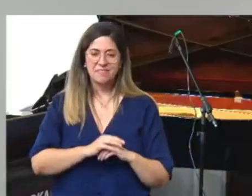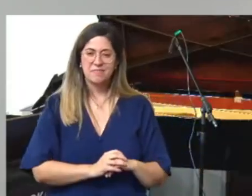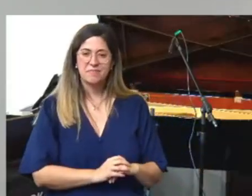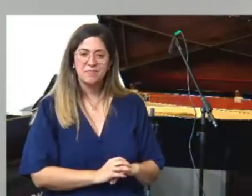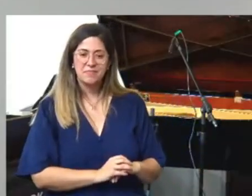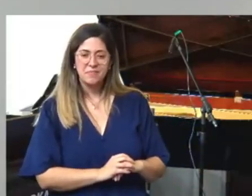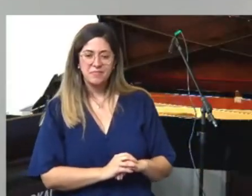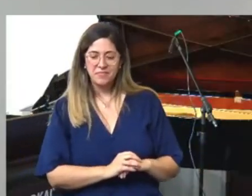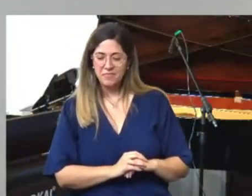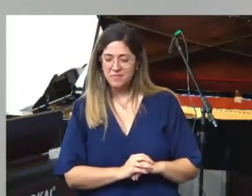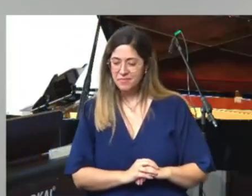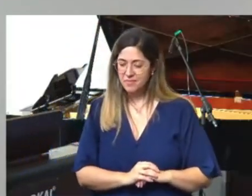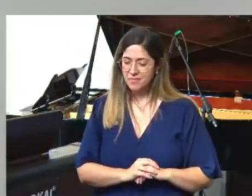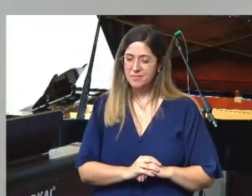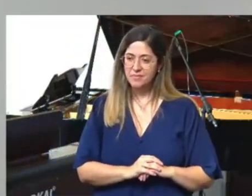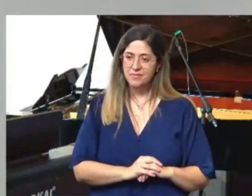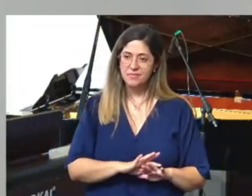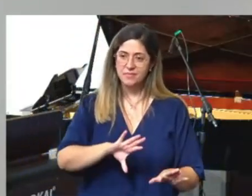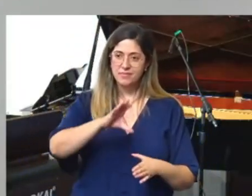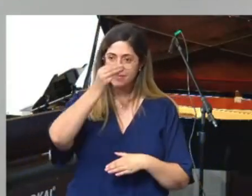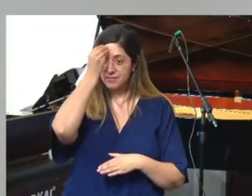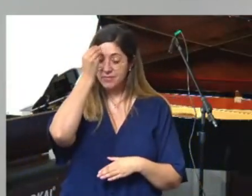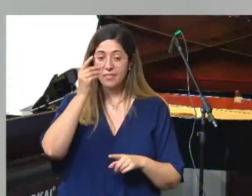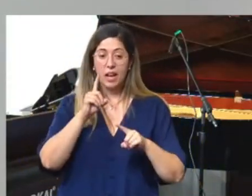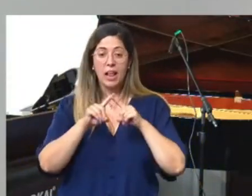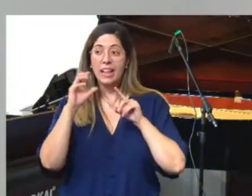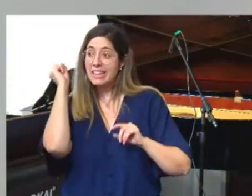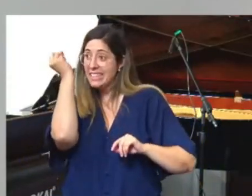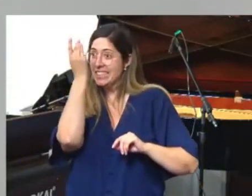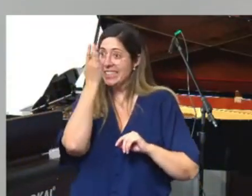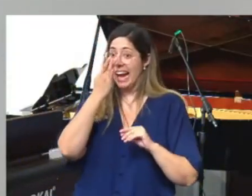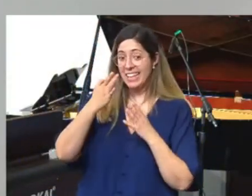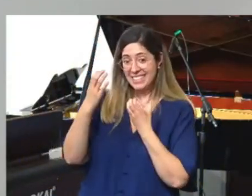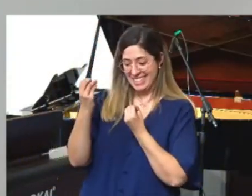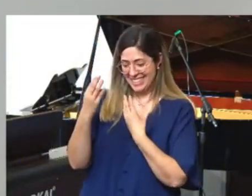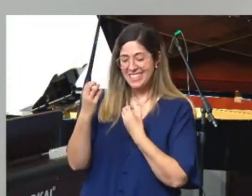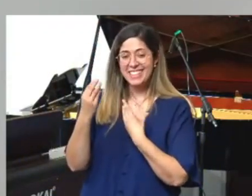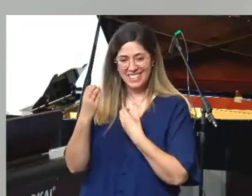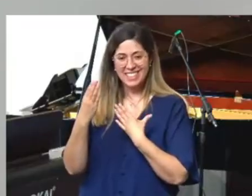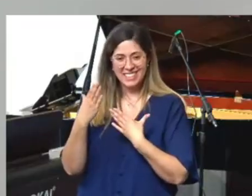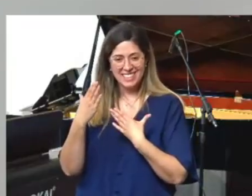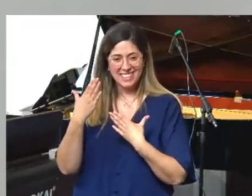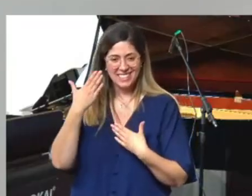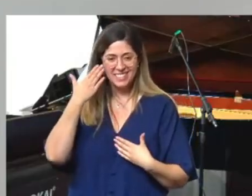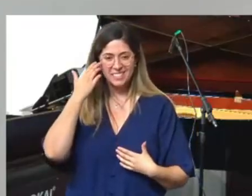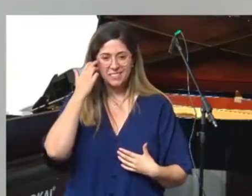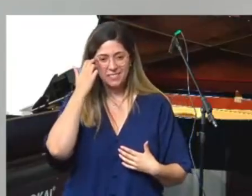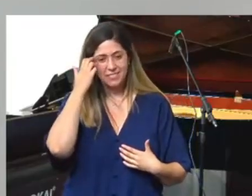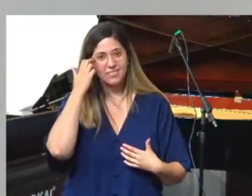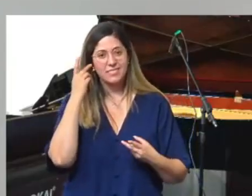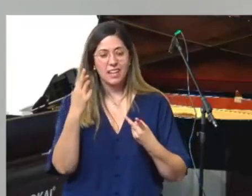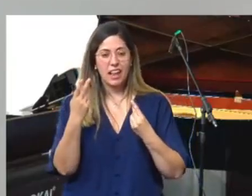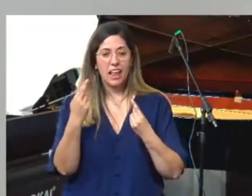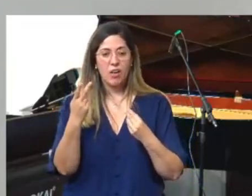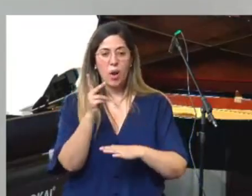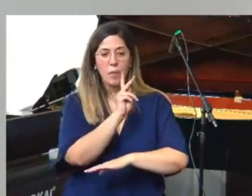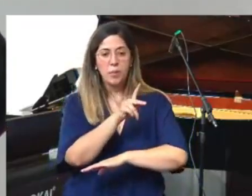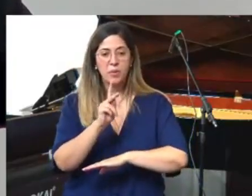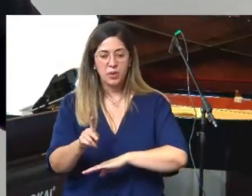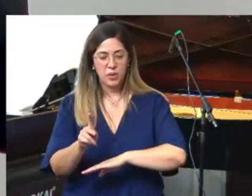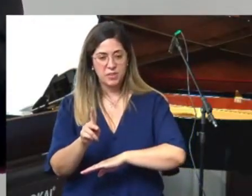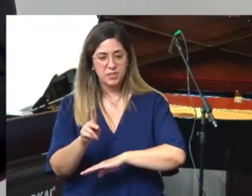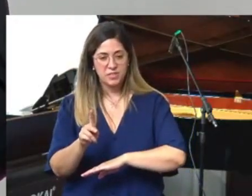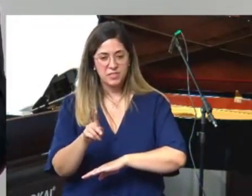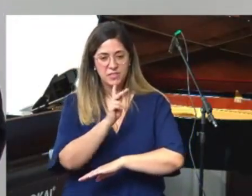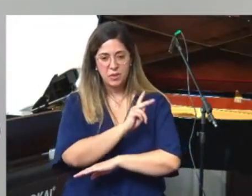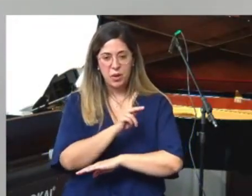aqui no original, educa, é pedagogo, aquele que toma uma criança pela mão e a instrui no caminho